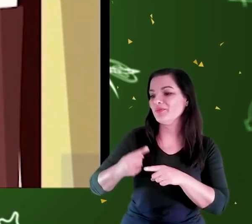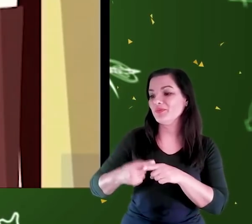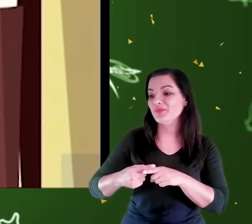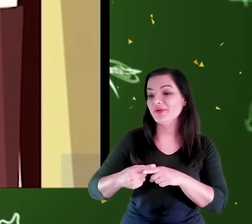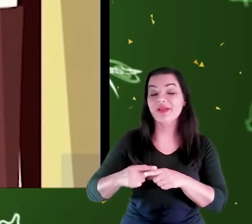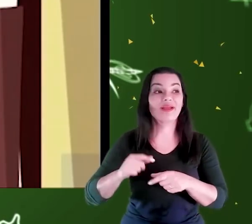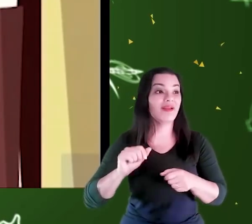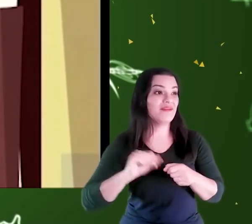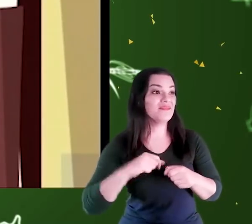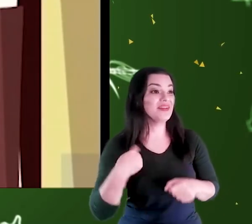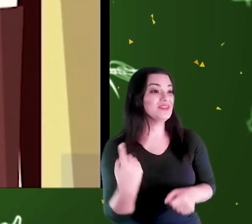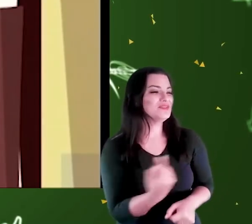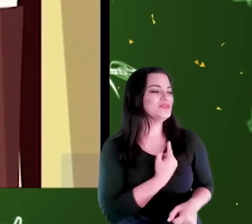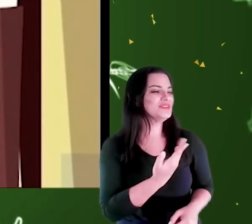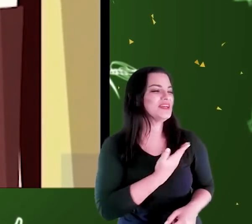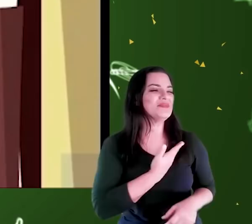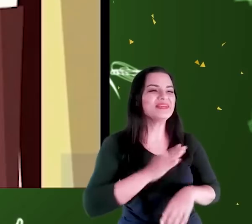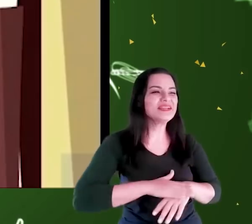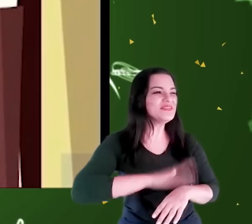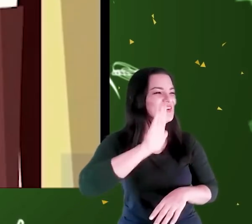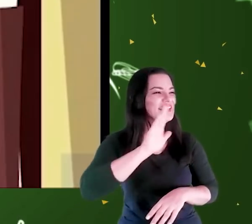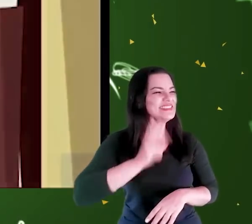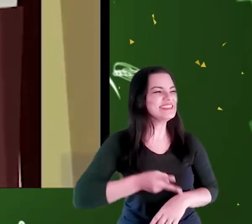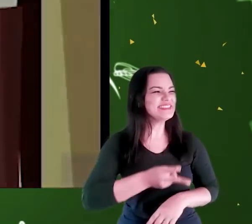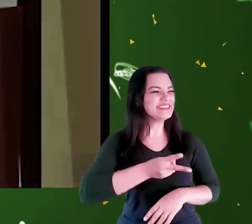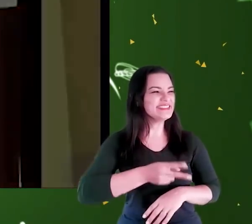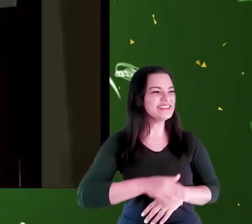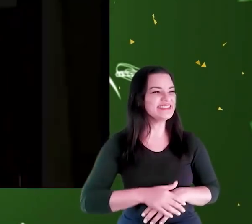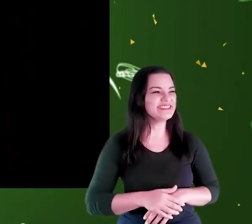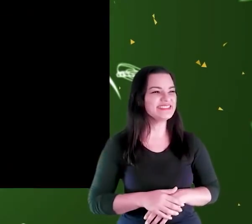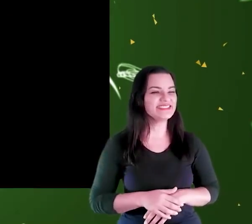gente ser mais amigas ainda.